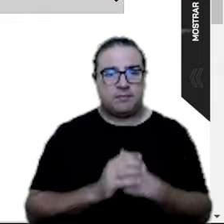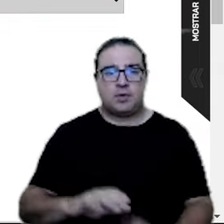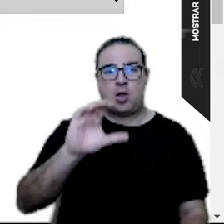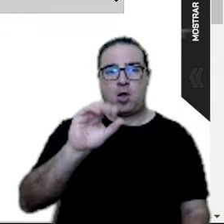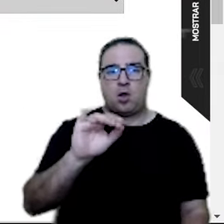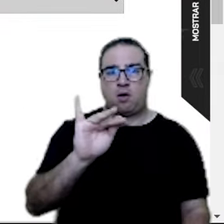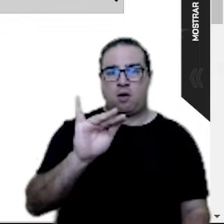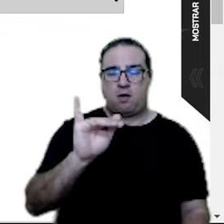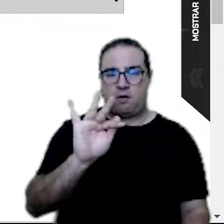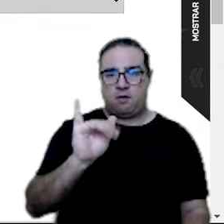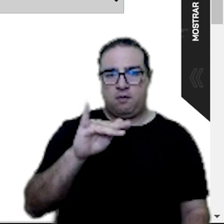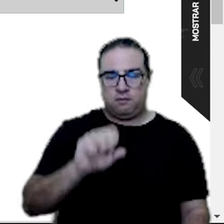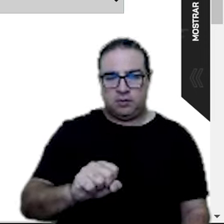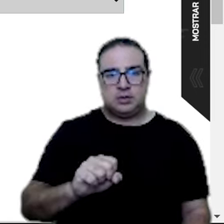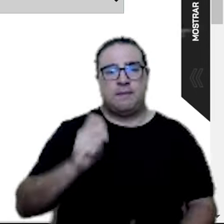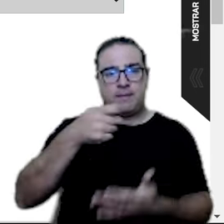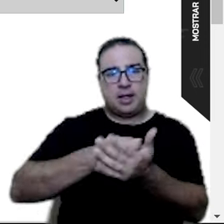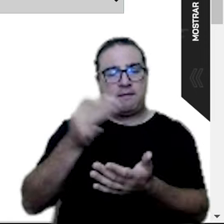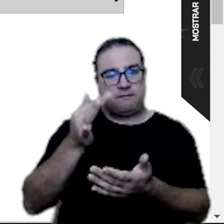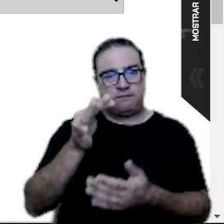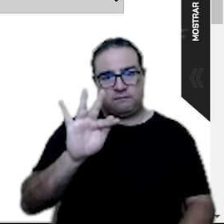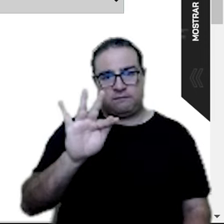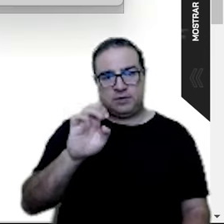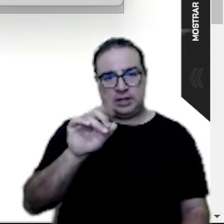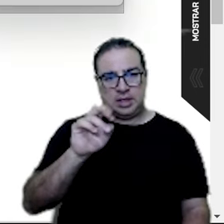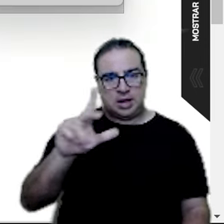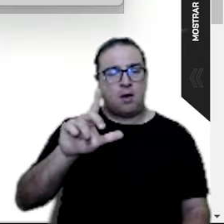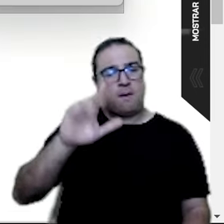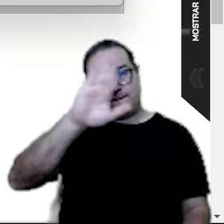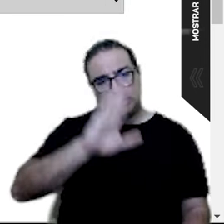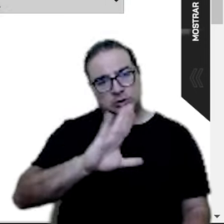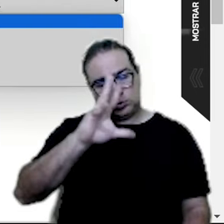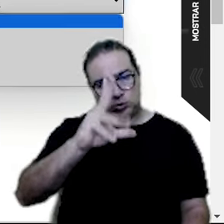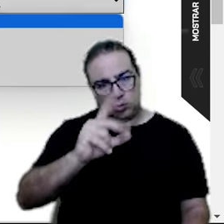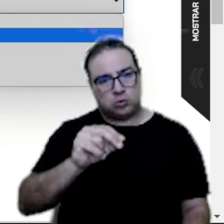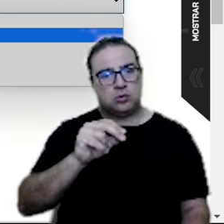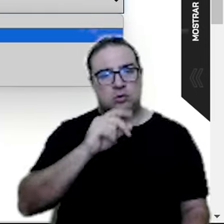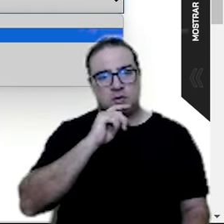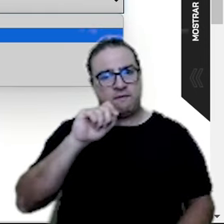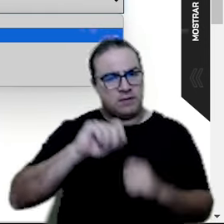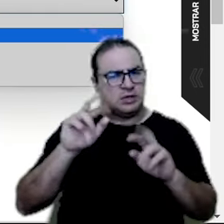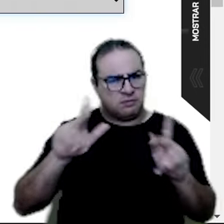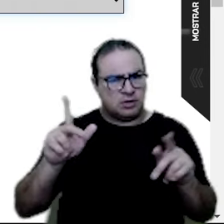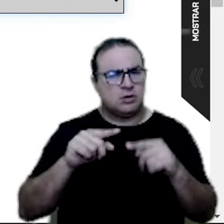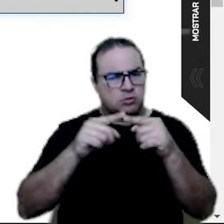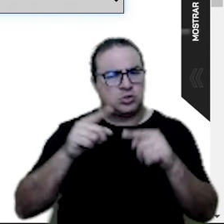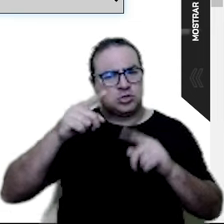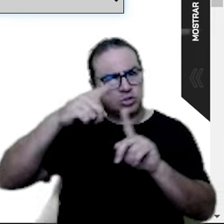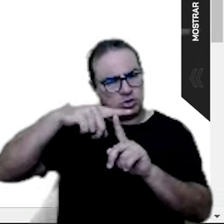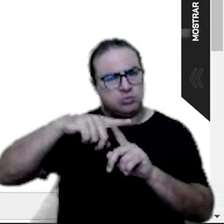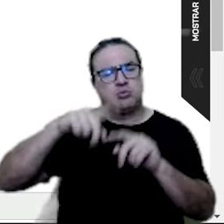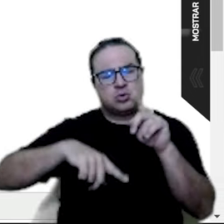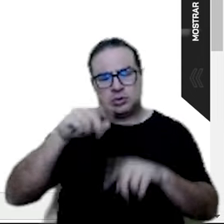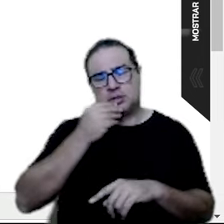cofins cofins imposto Federal né abrangência Nacional ele faz diferença por tipo